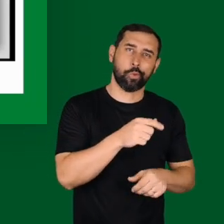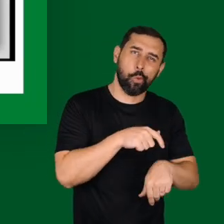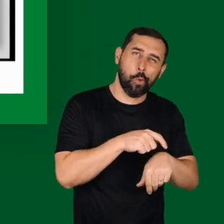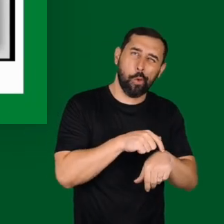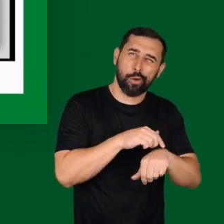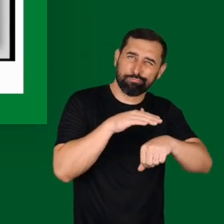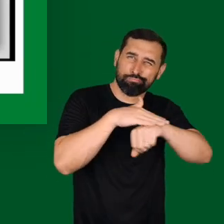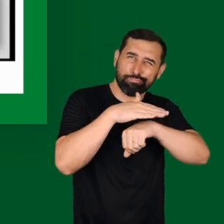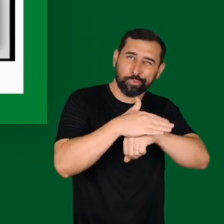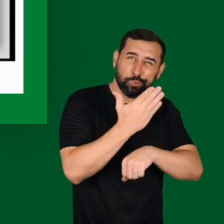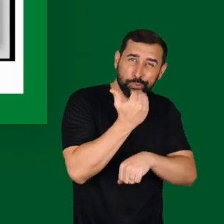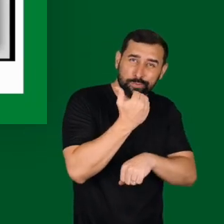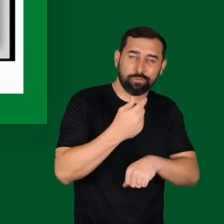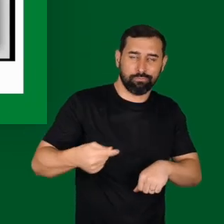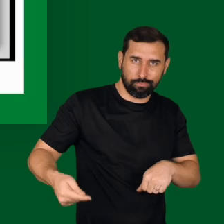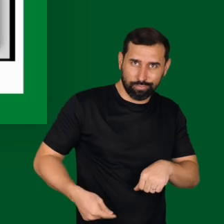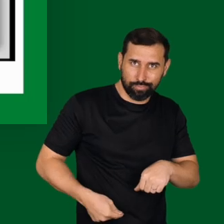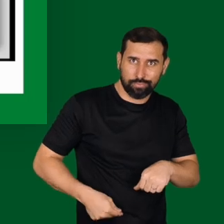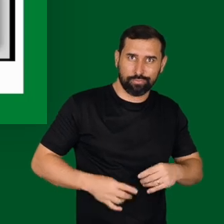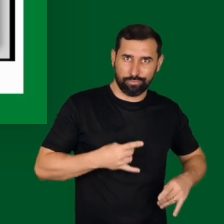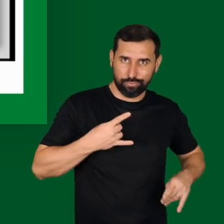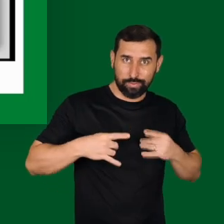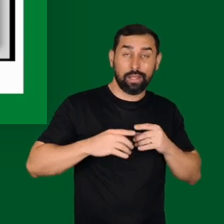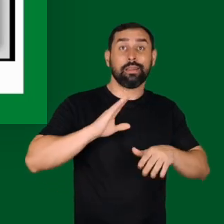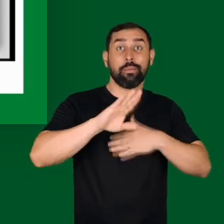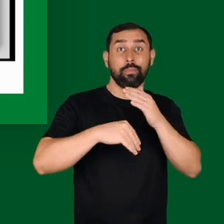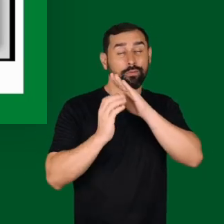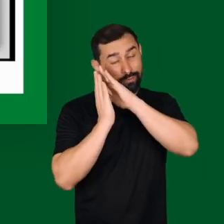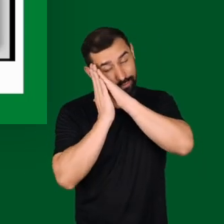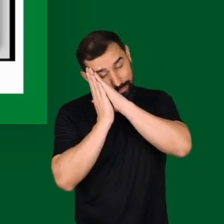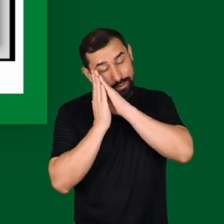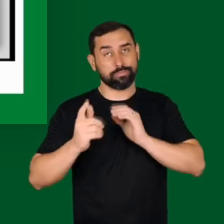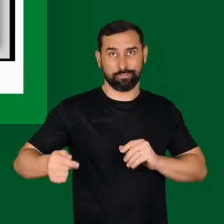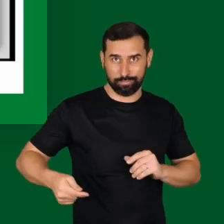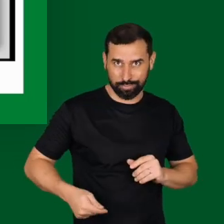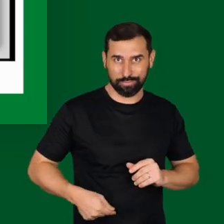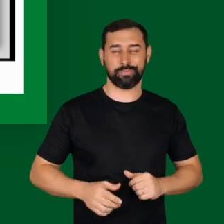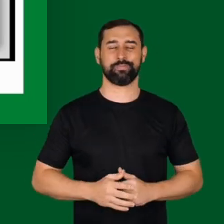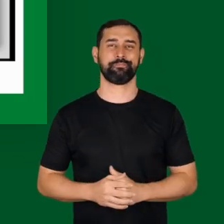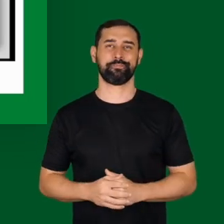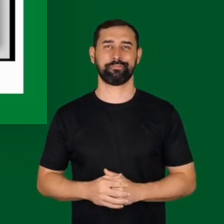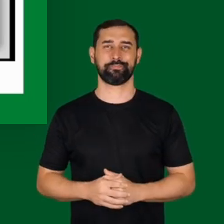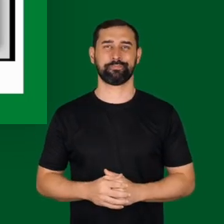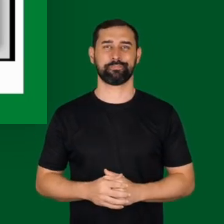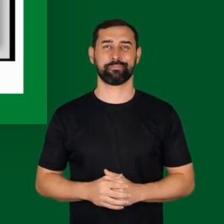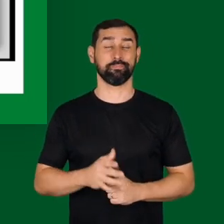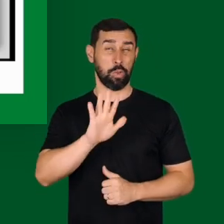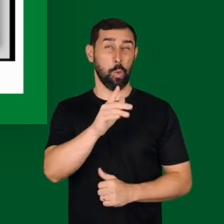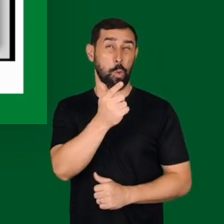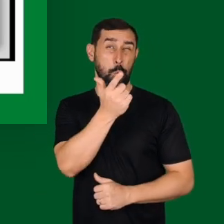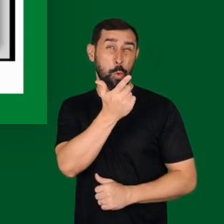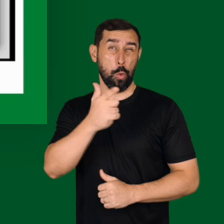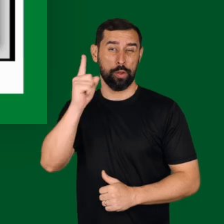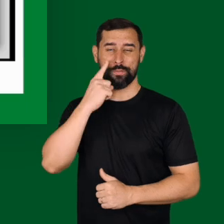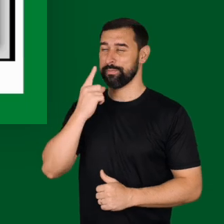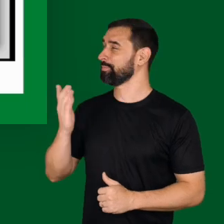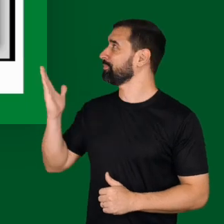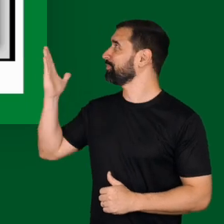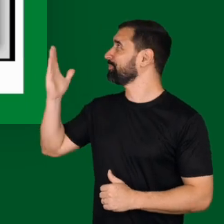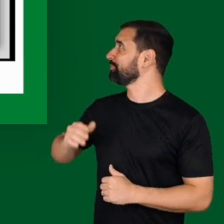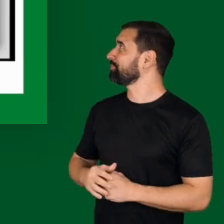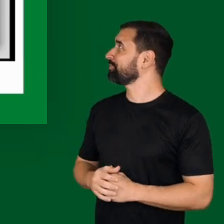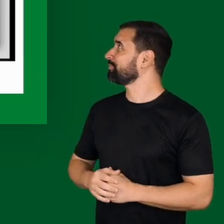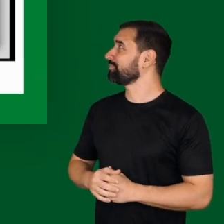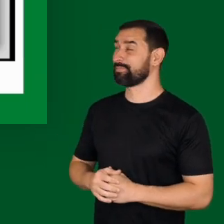deitar. Porém, se ele usa esse outro tipo de insulina, não é, que é chamado insulina glargina, que ela tem uma